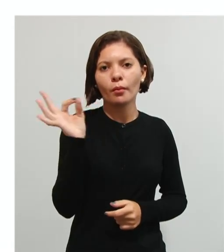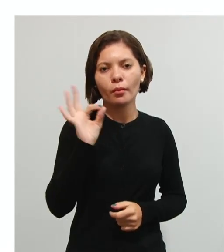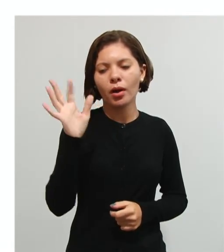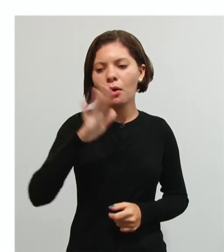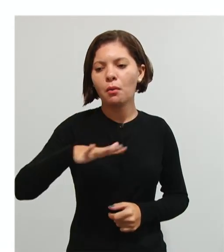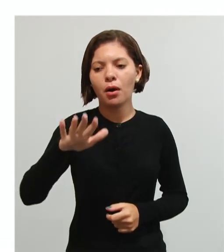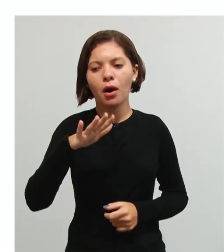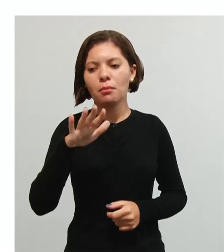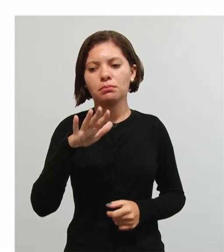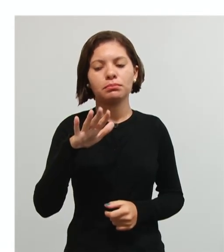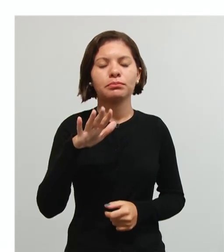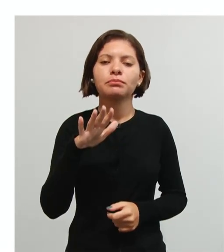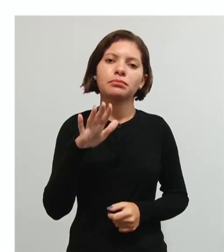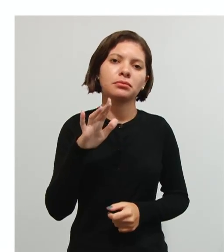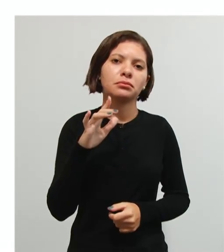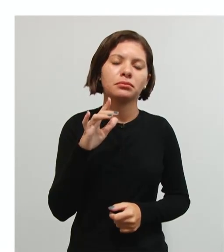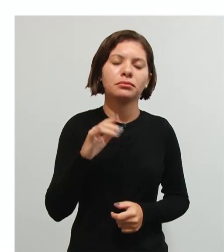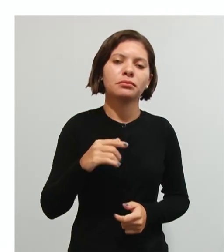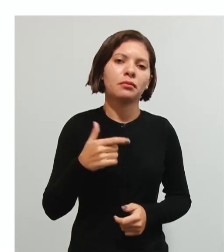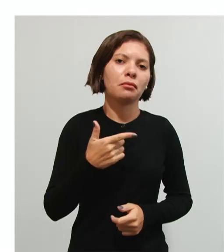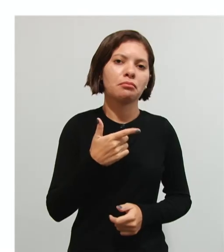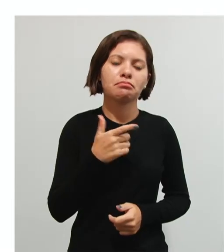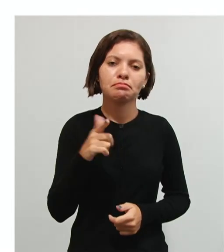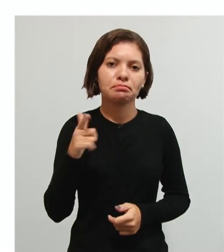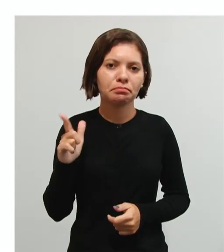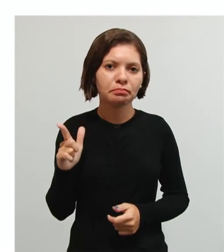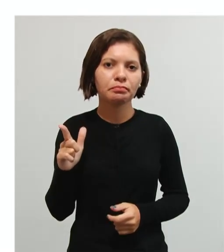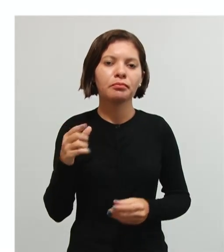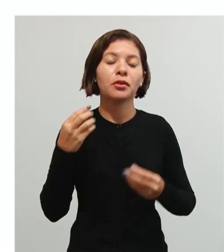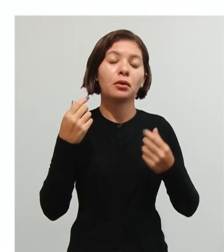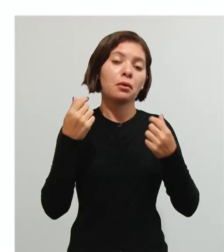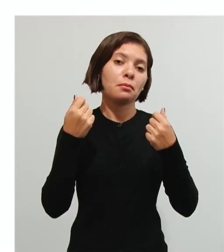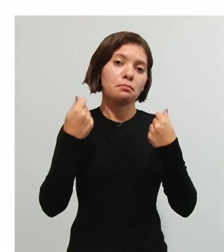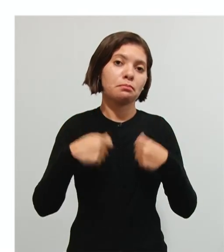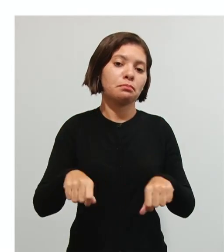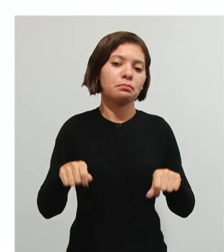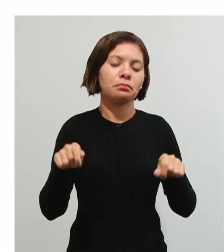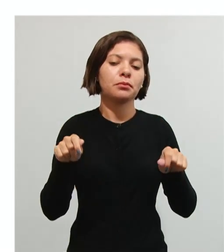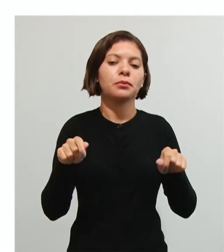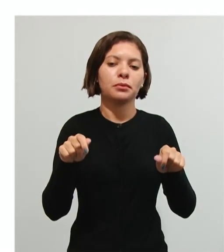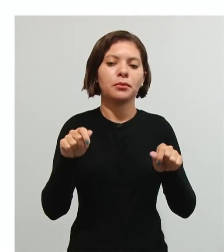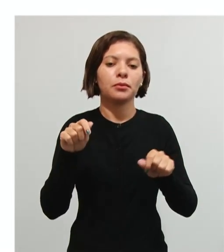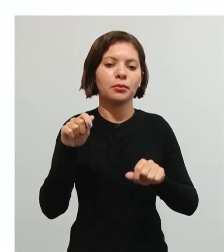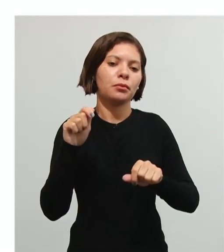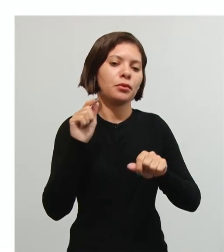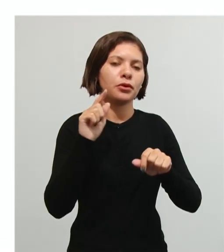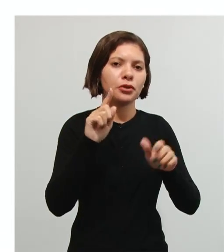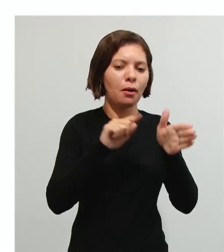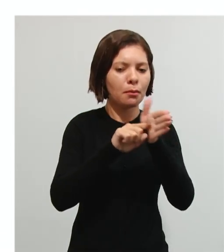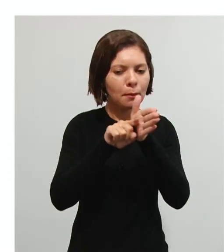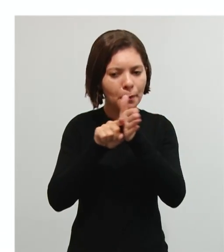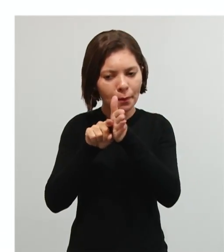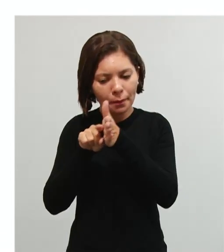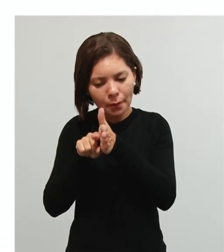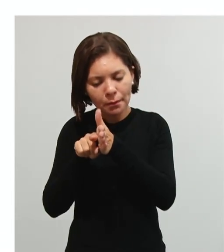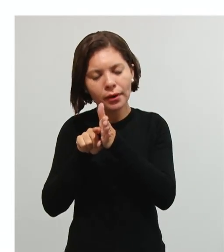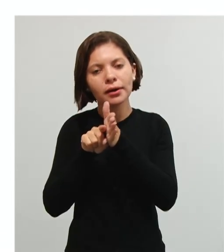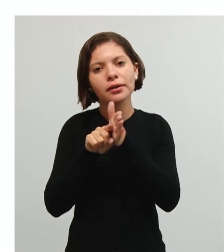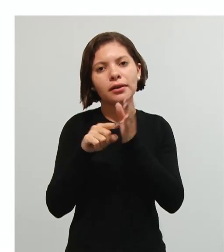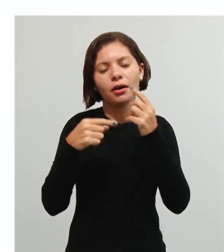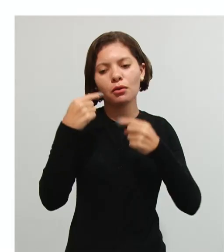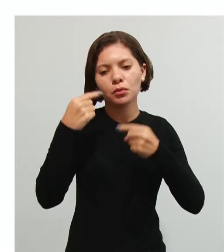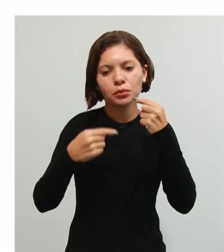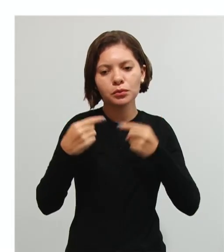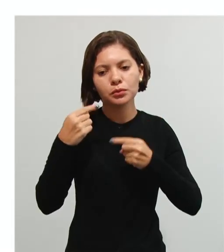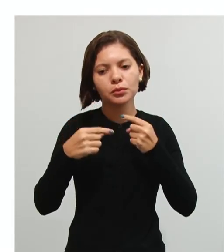do conhecimento, e que pode ser objeto de pesquisas científicas ou discussões acadêmicas, né? Porque nem tudo vai poder